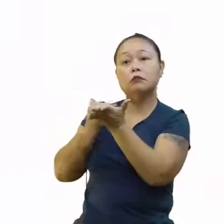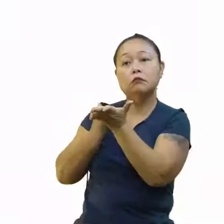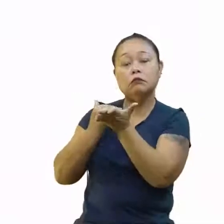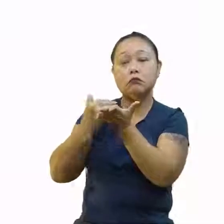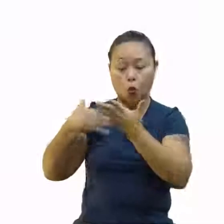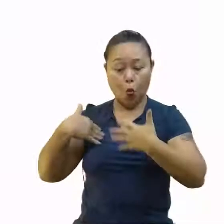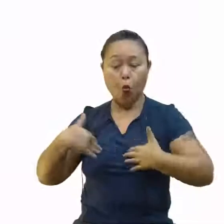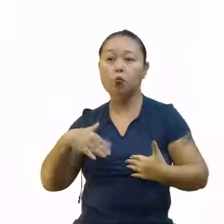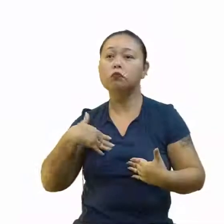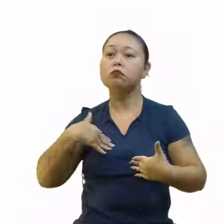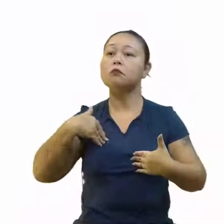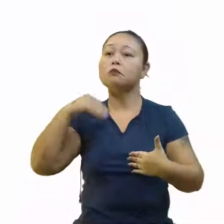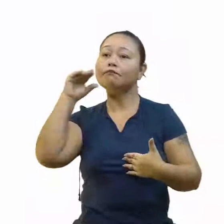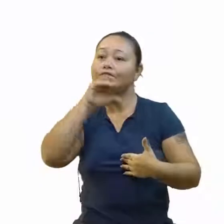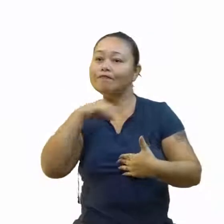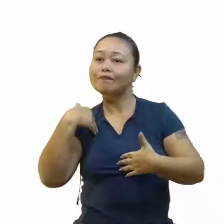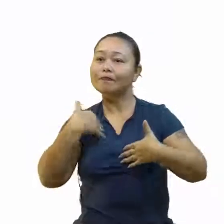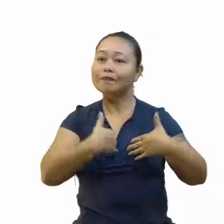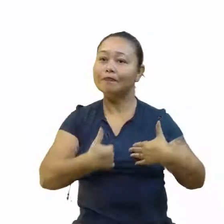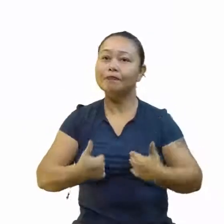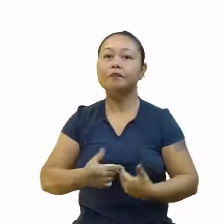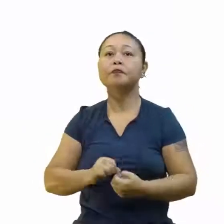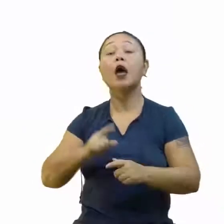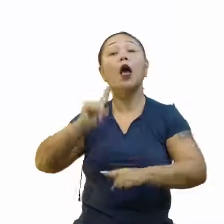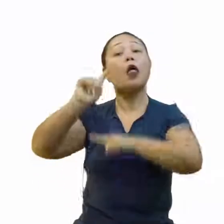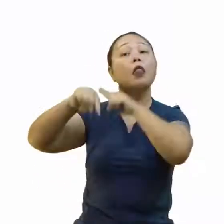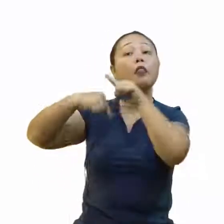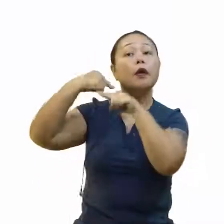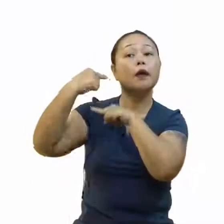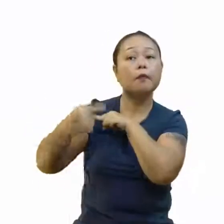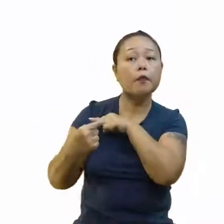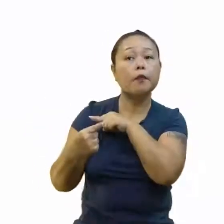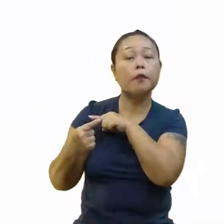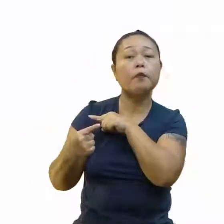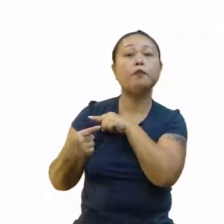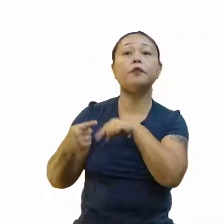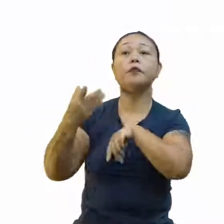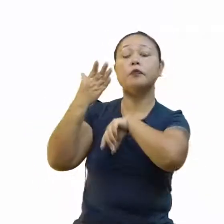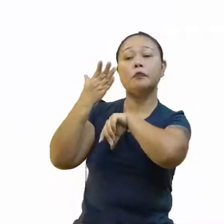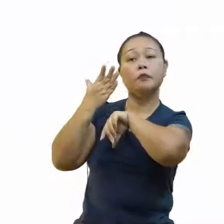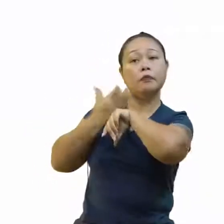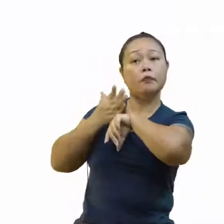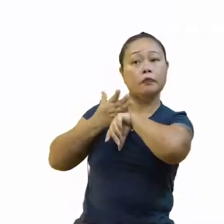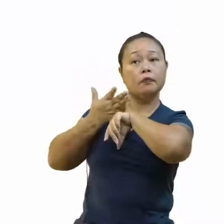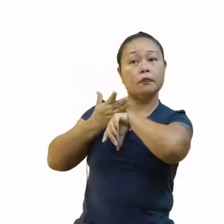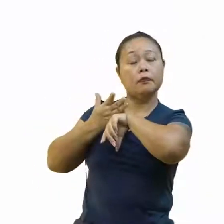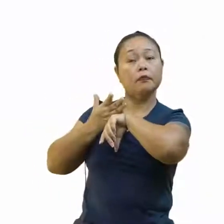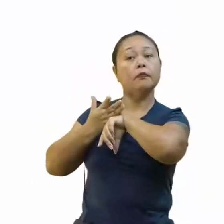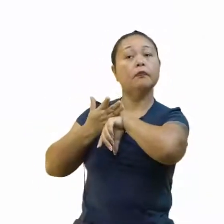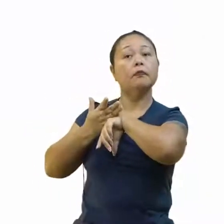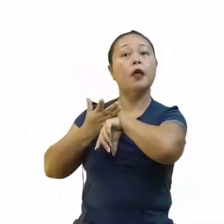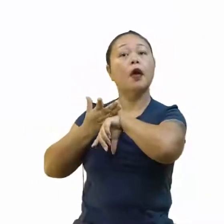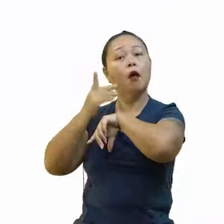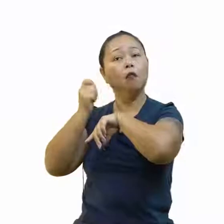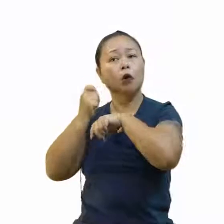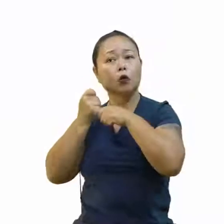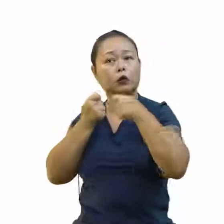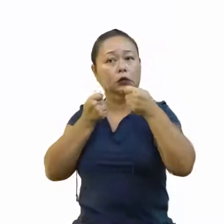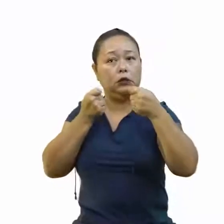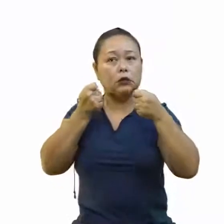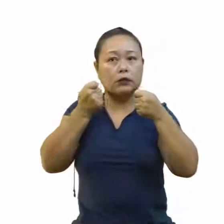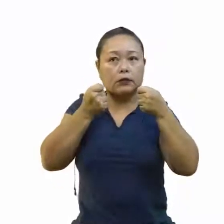inicialmente. Depois que eu aqueci, vem a parte do treinamento, que pode ser de